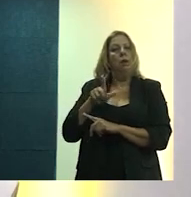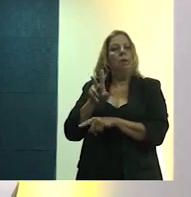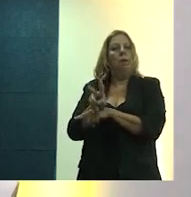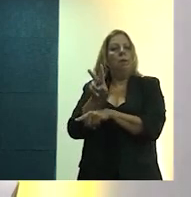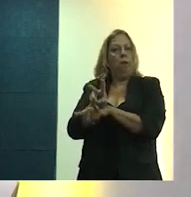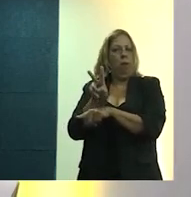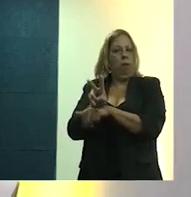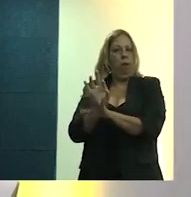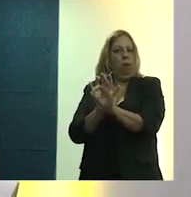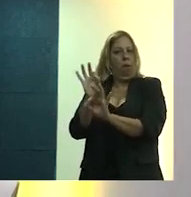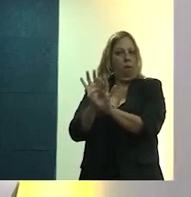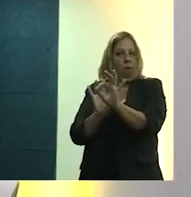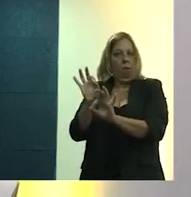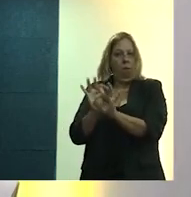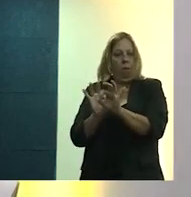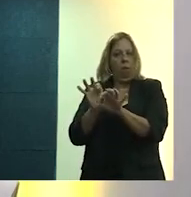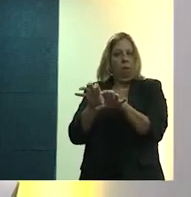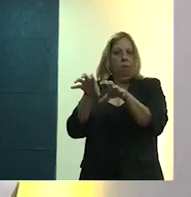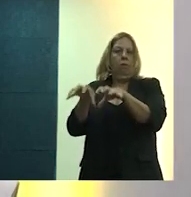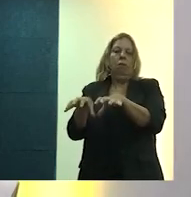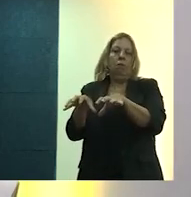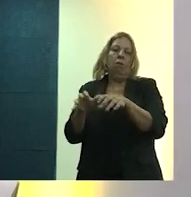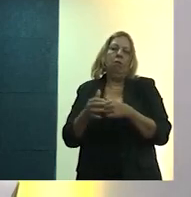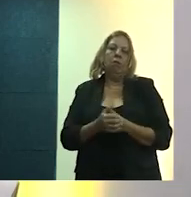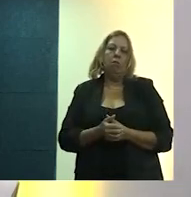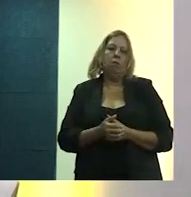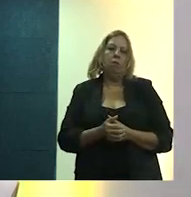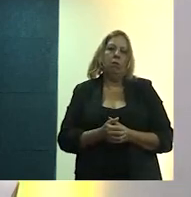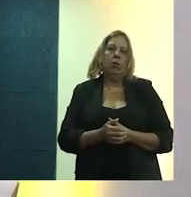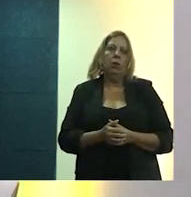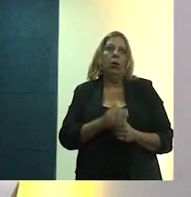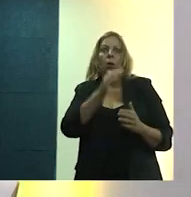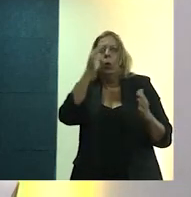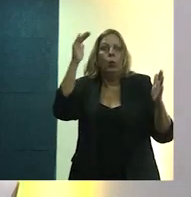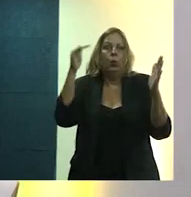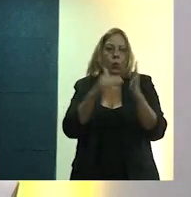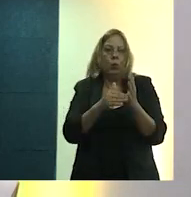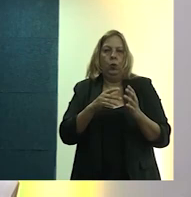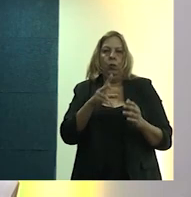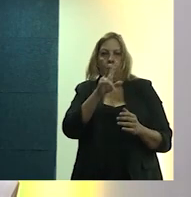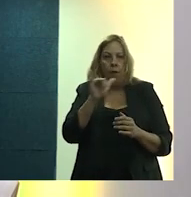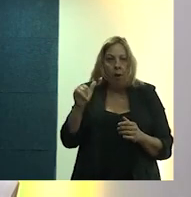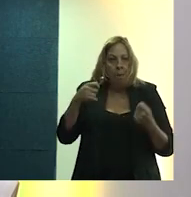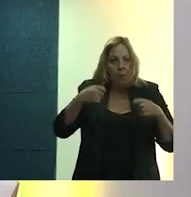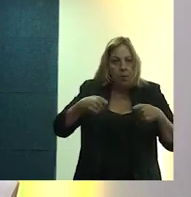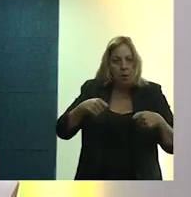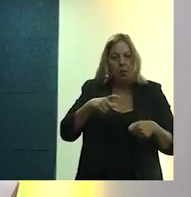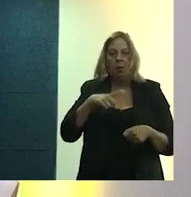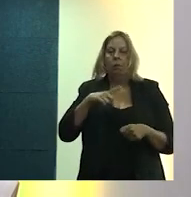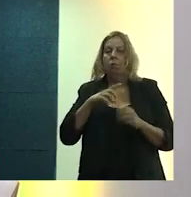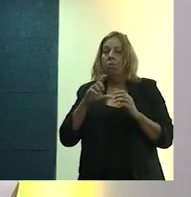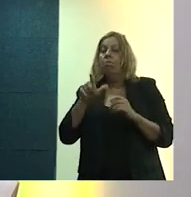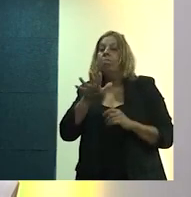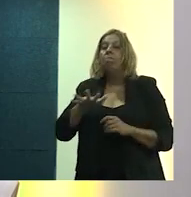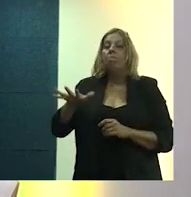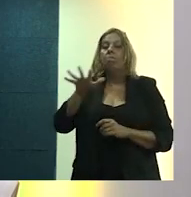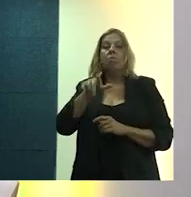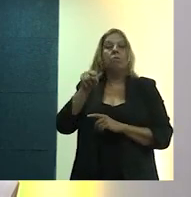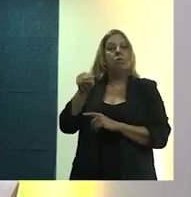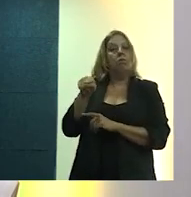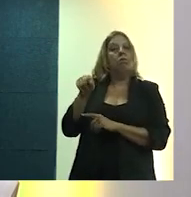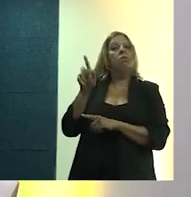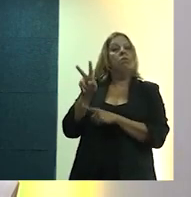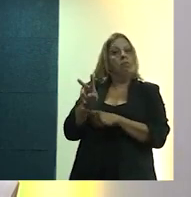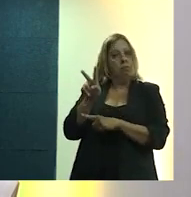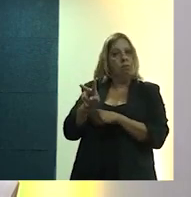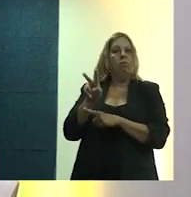fazer uma intervenção de urbanização desse assentamento não é que toda macroalha vai precisar se urbanizado mas uma área focal precisa